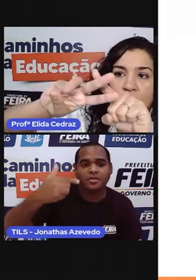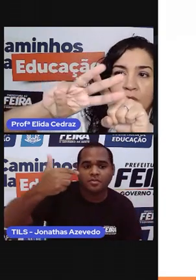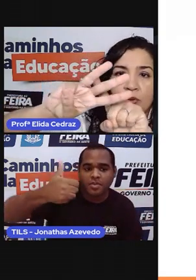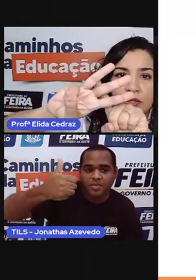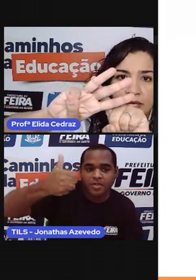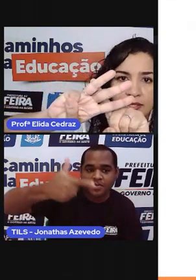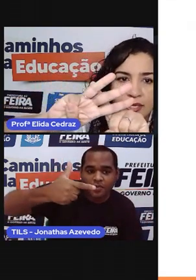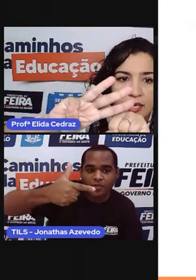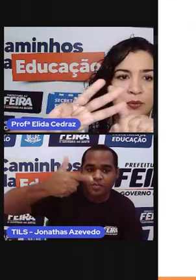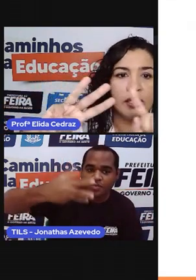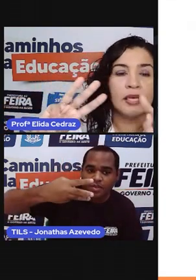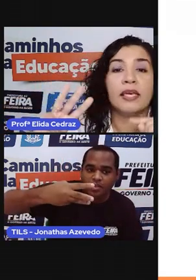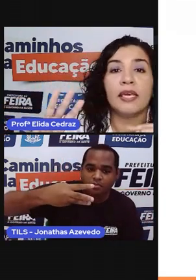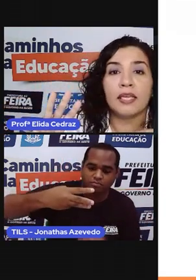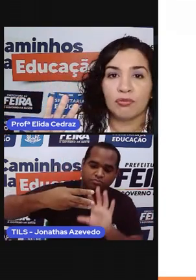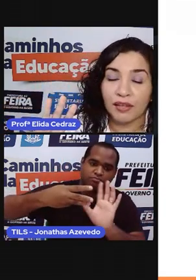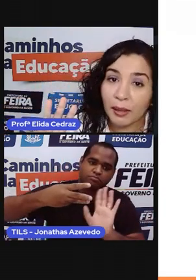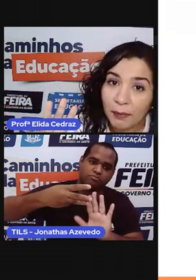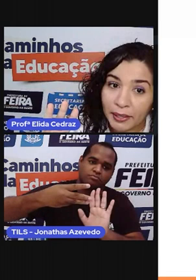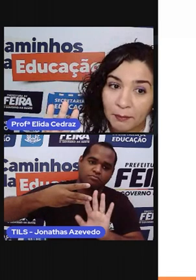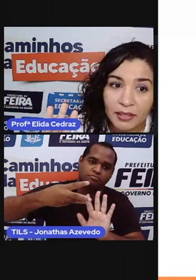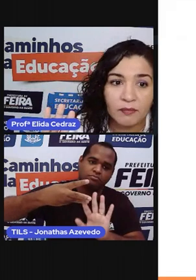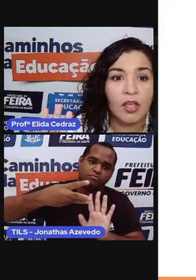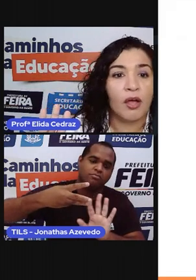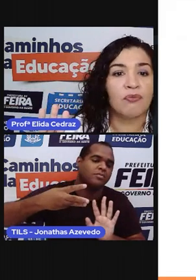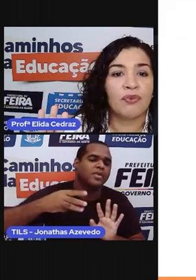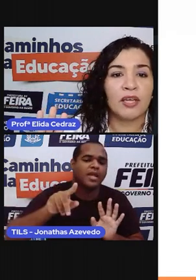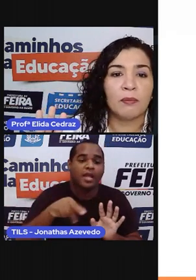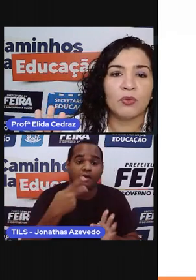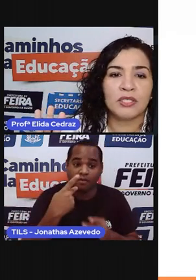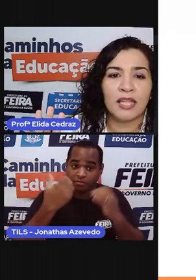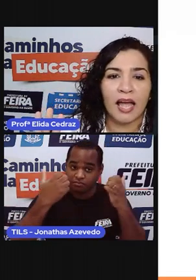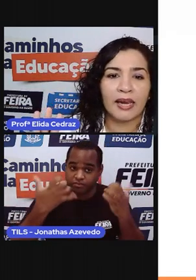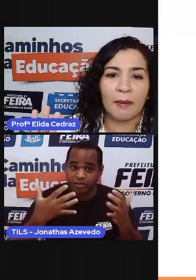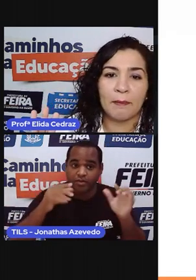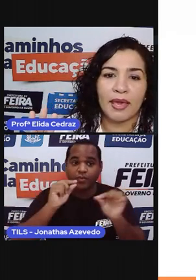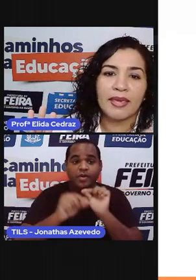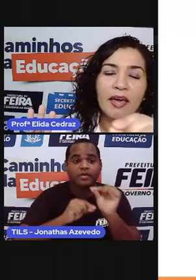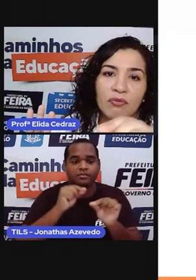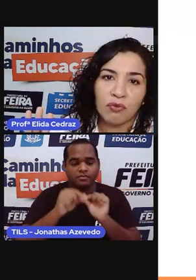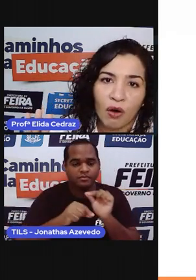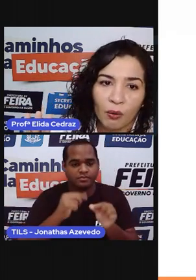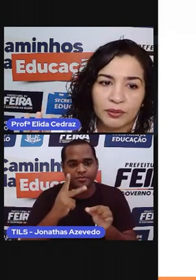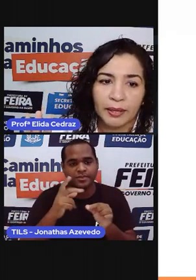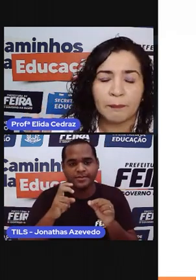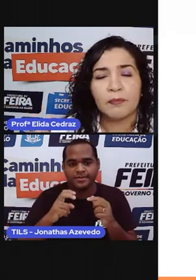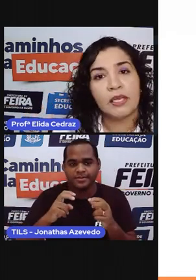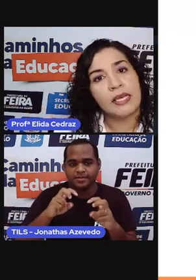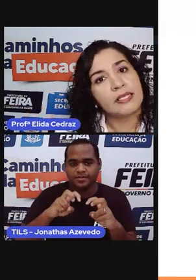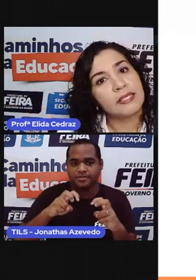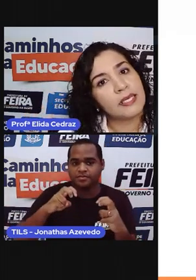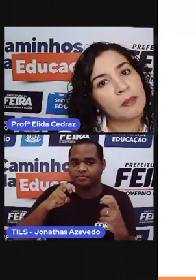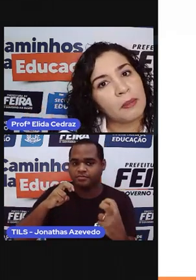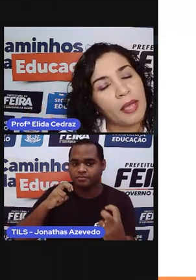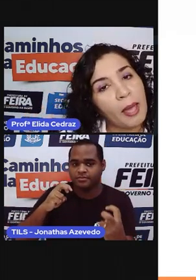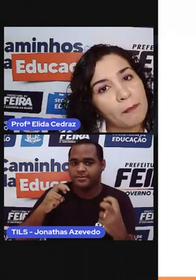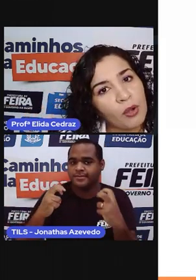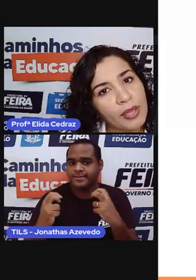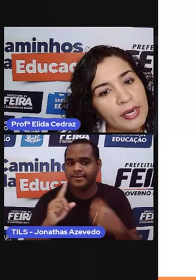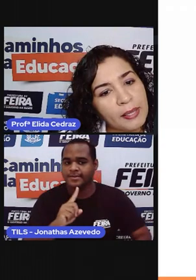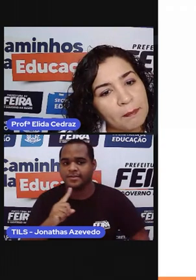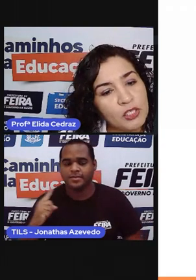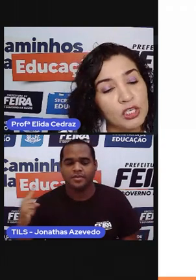primeiro, segundo, terceiro. Iriam falar para mim, vamos dar a meia volta. Se